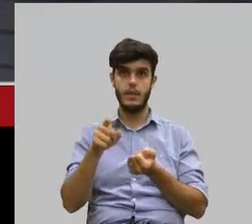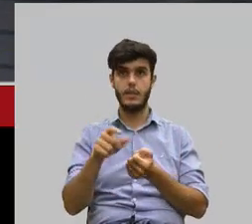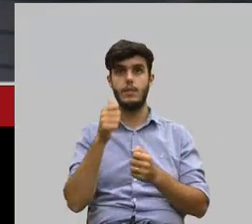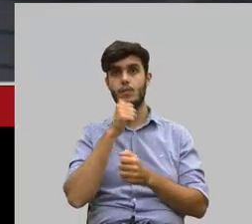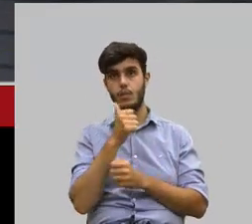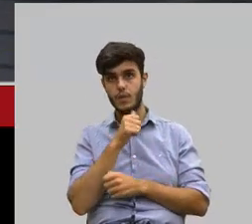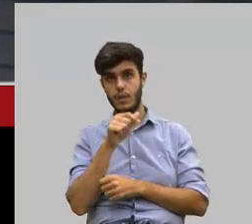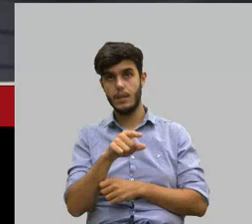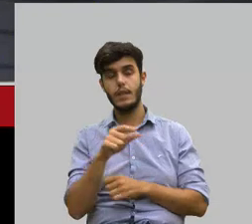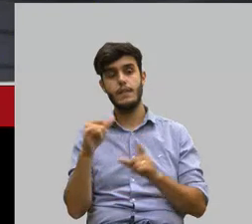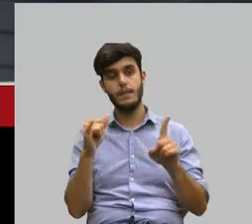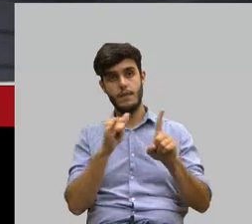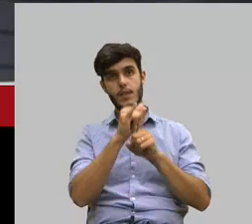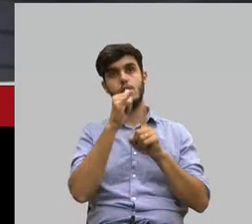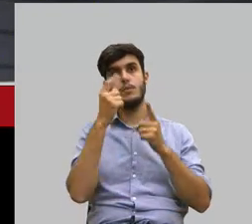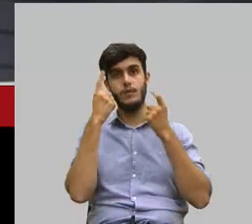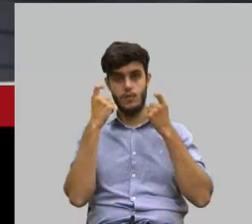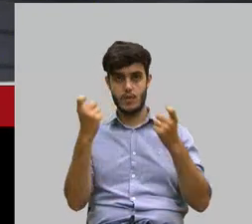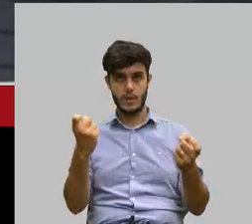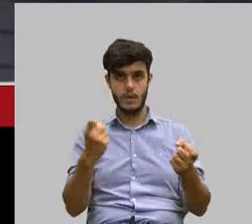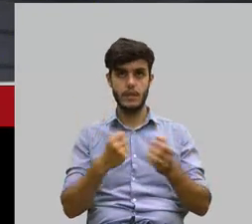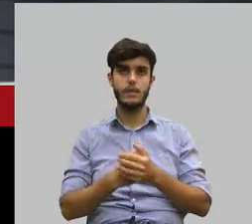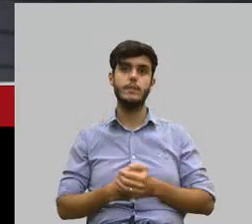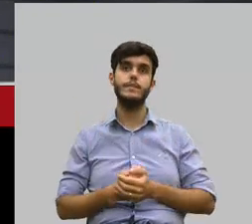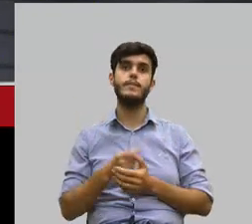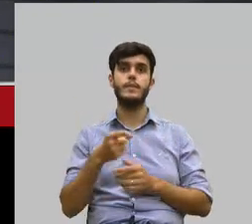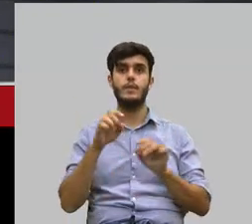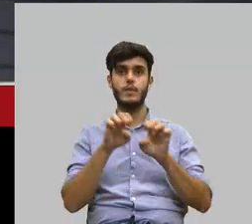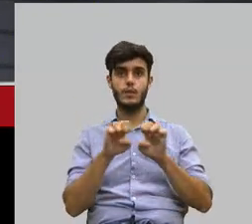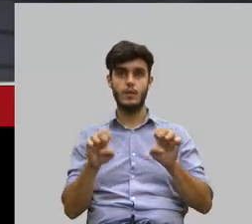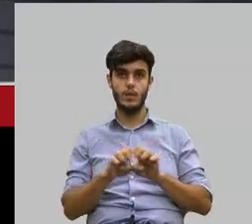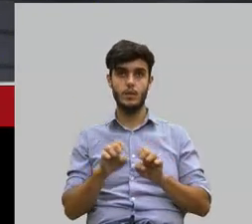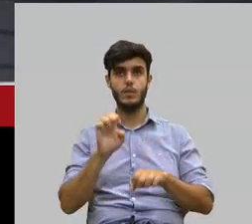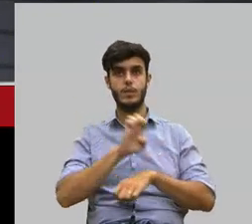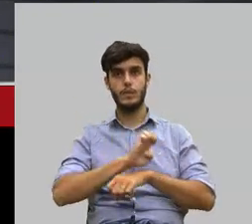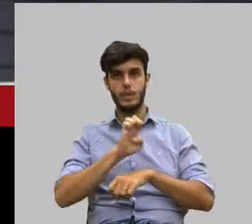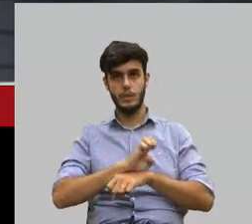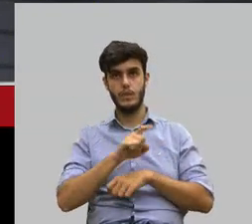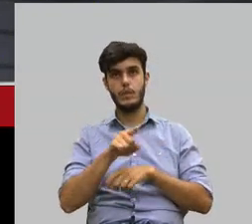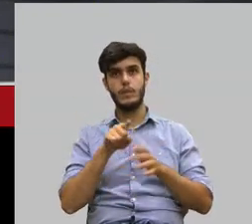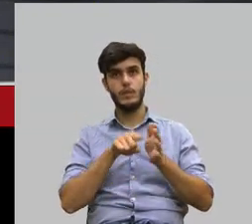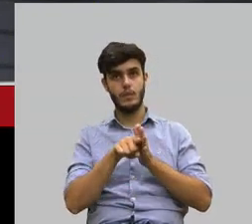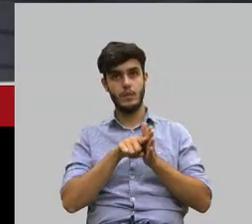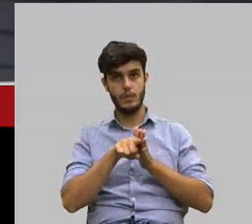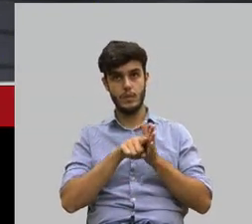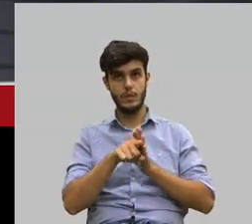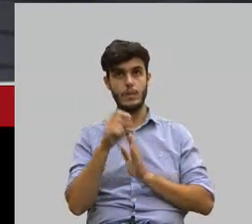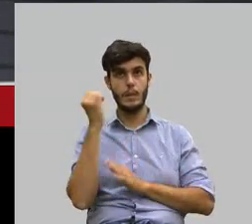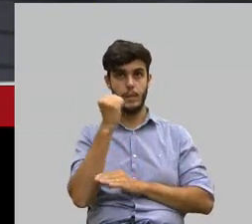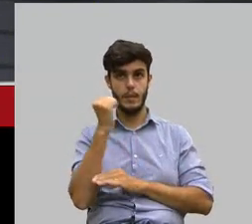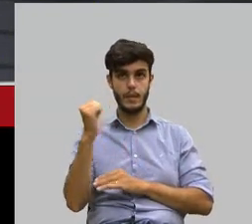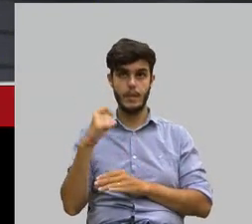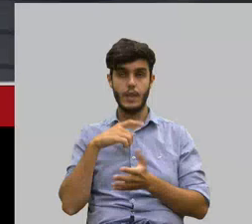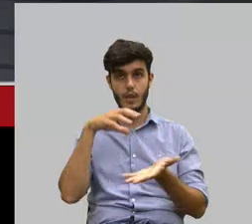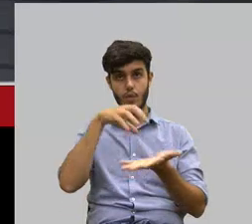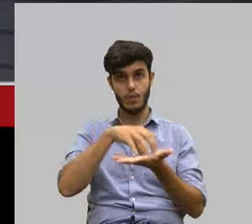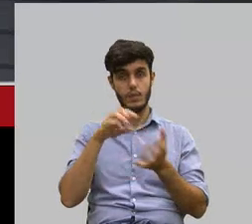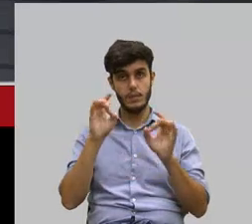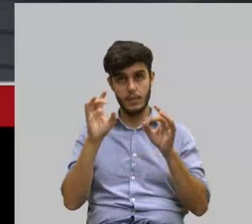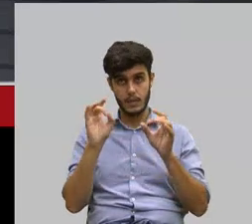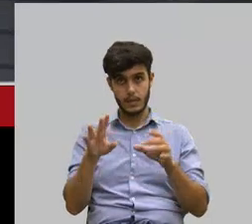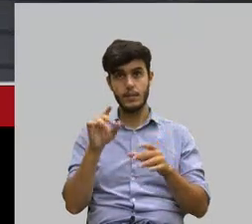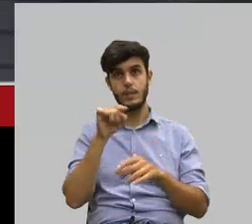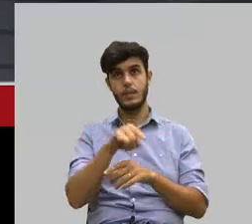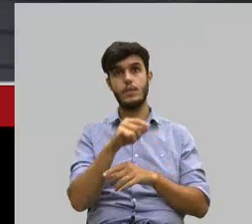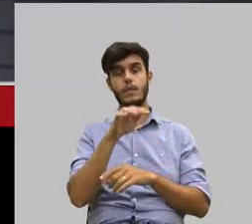vítima de violência e no âmbito da estrutura do apartamento Estadual de investigação de homicídios nós temos o núcleo especializado de investigação de